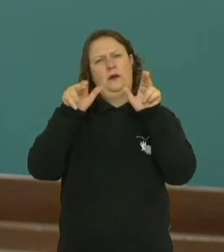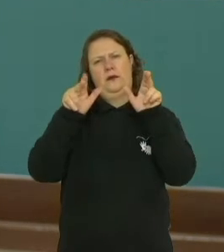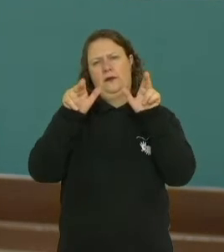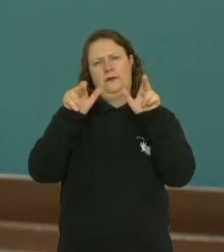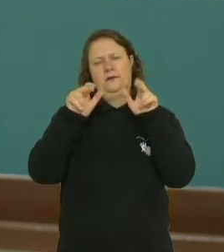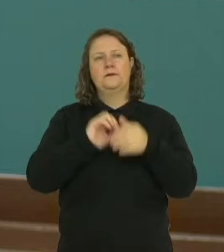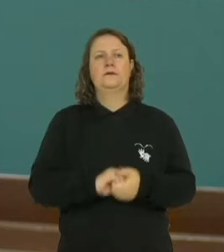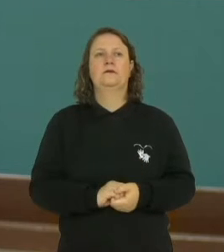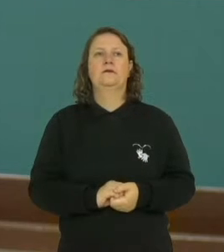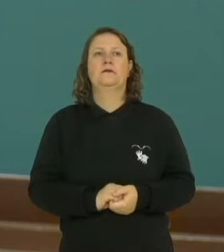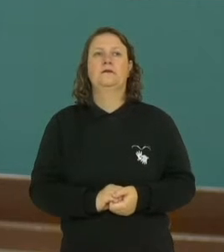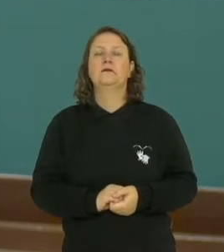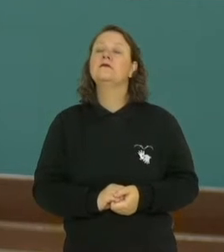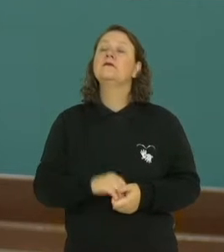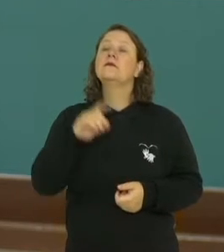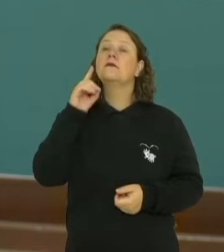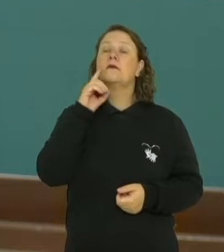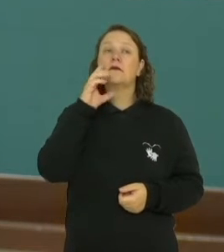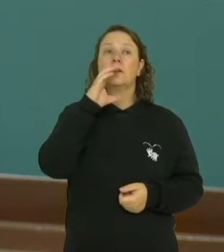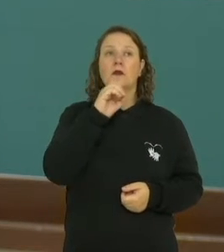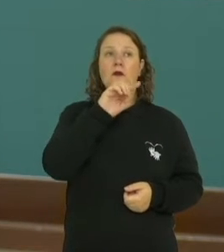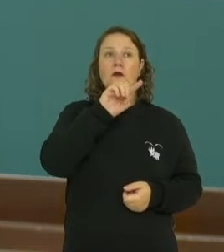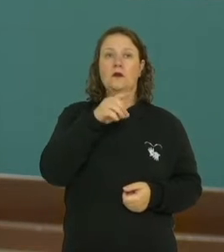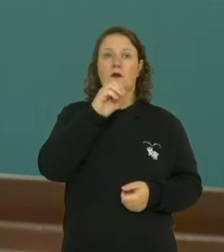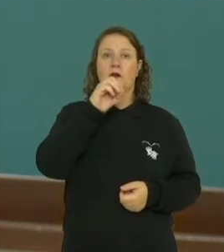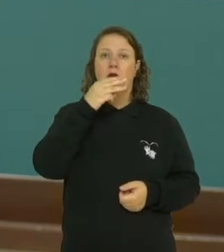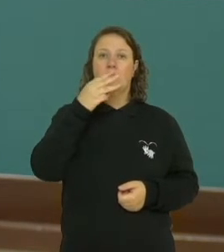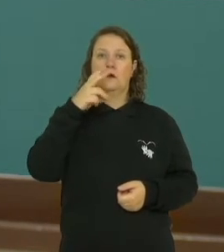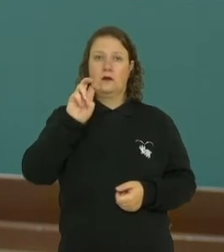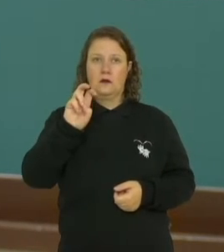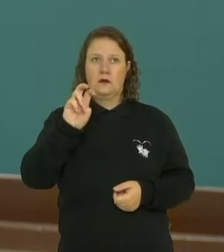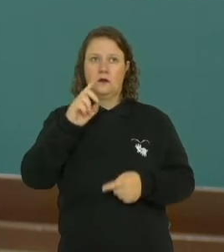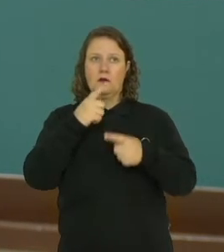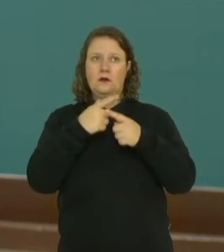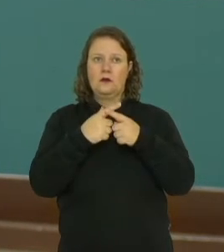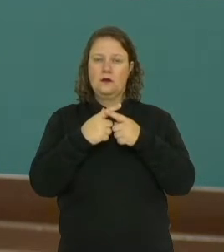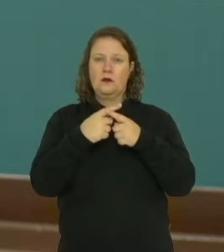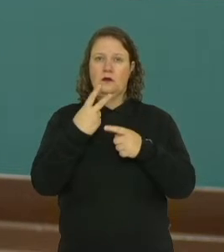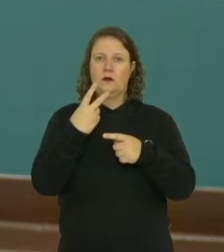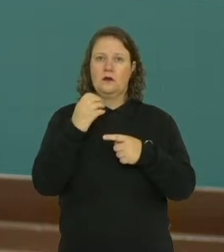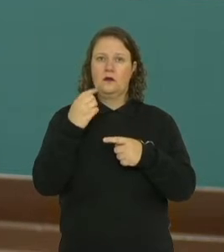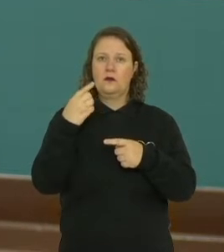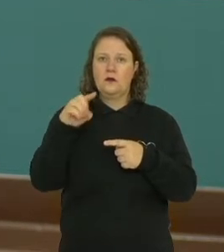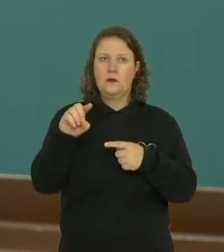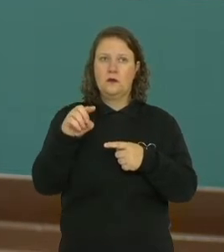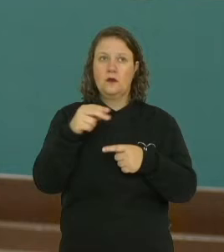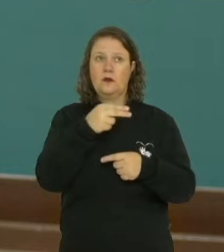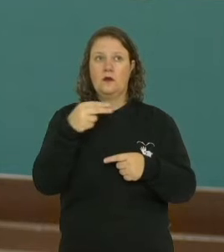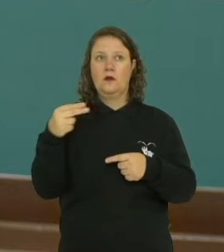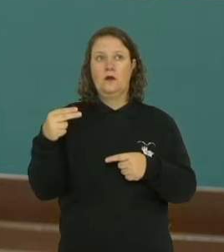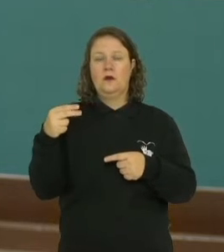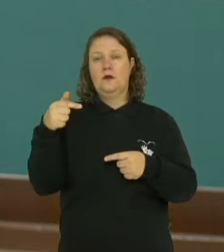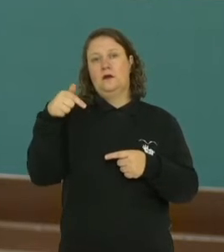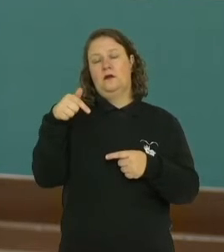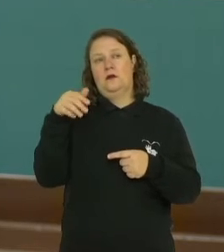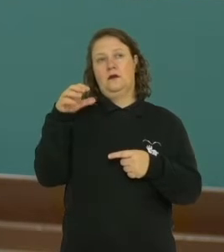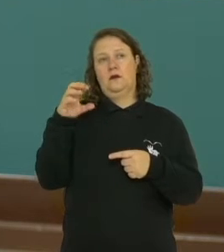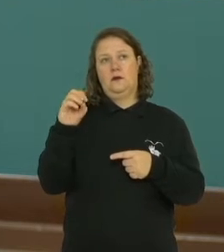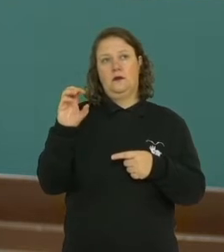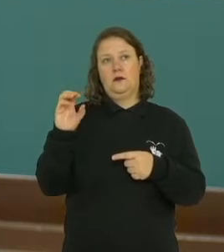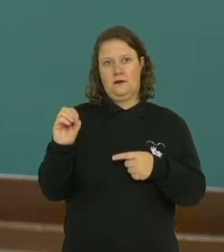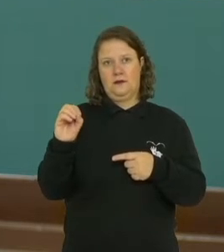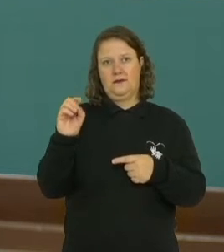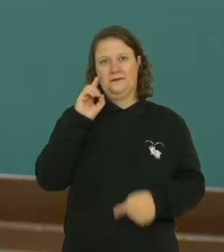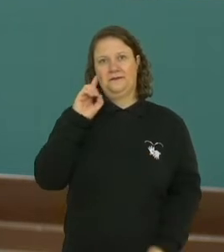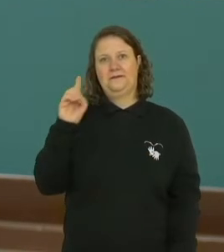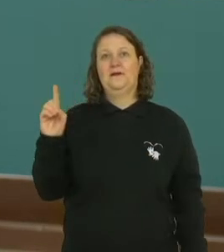multiplicação. Multiplica 0,035 por 20 mil e a sua resposta é a resposta do nosso problema. Então, nessa